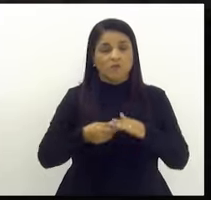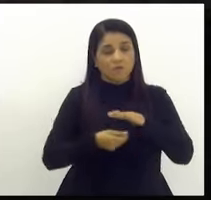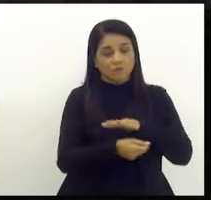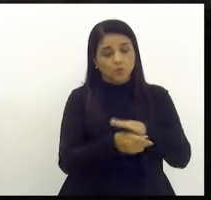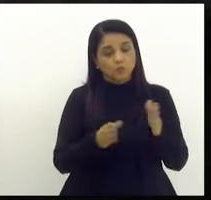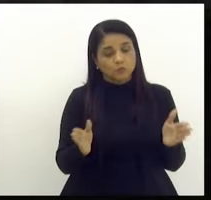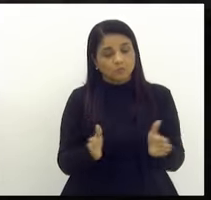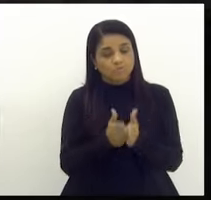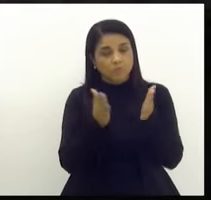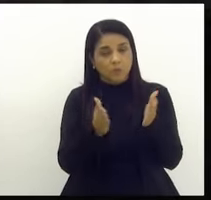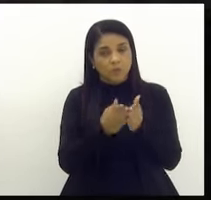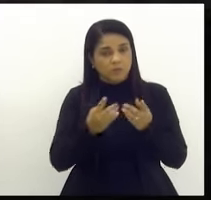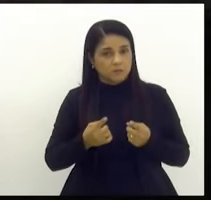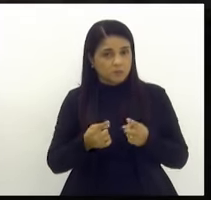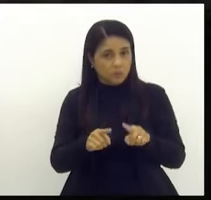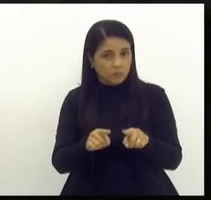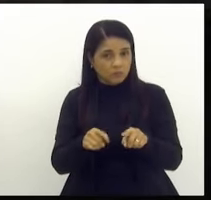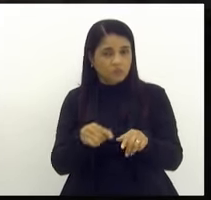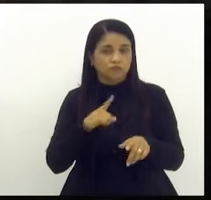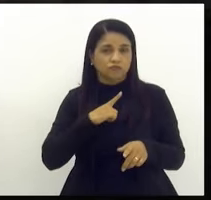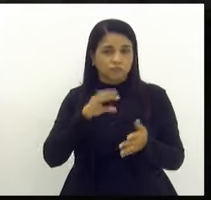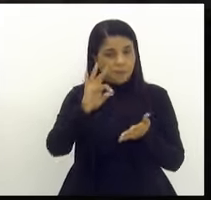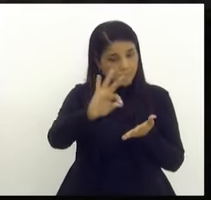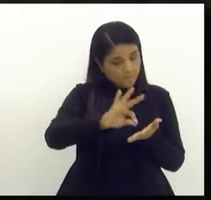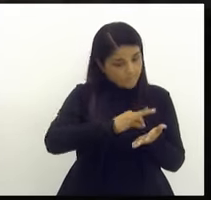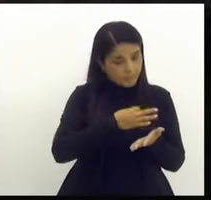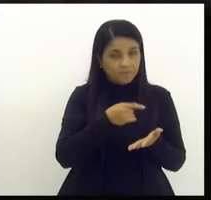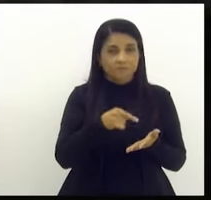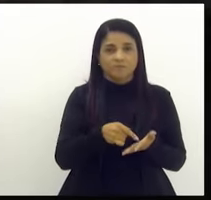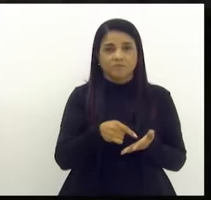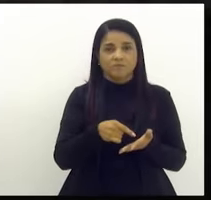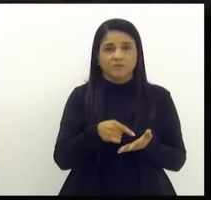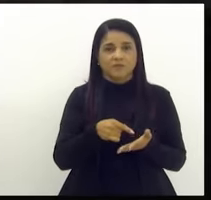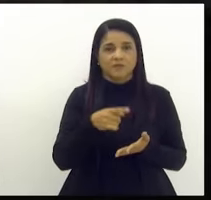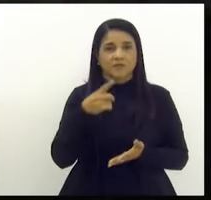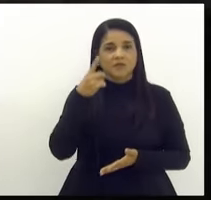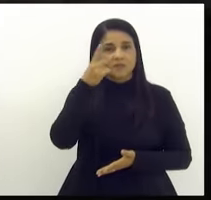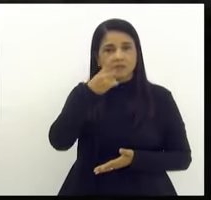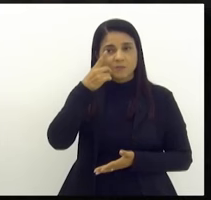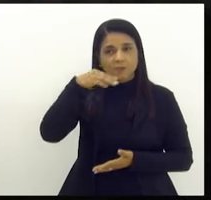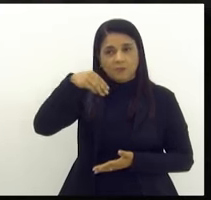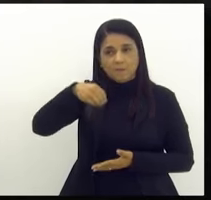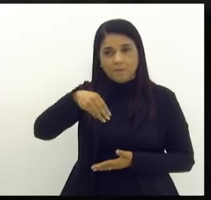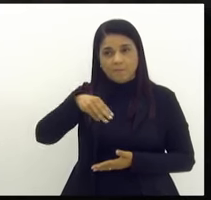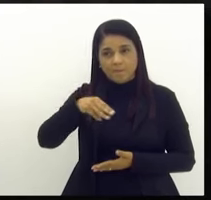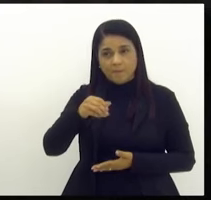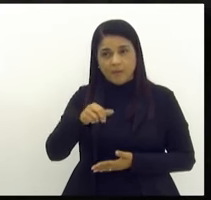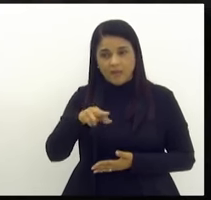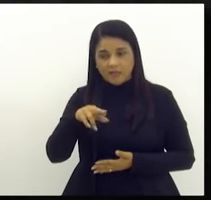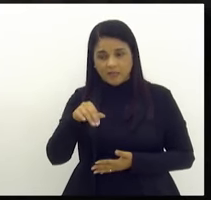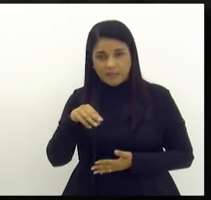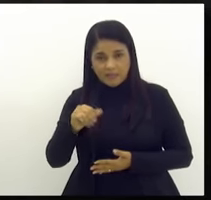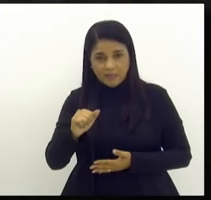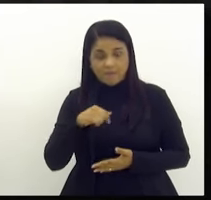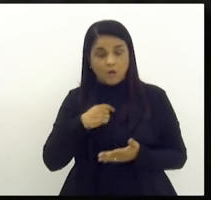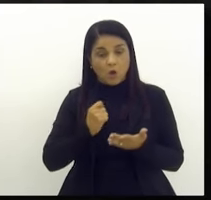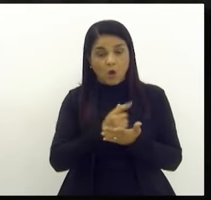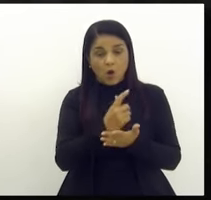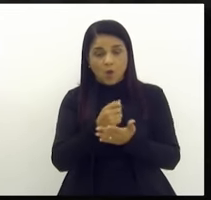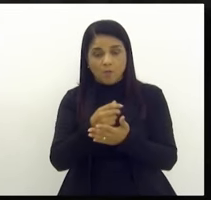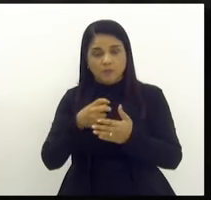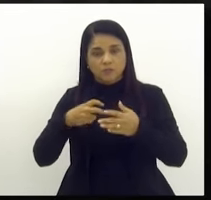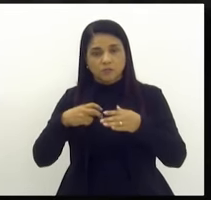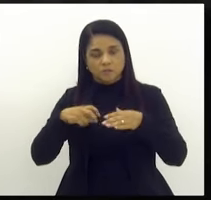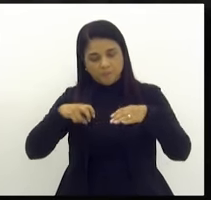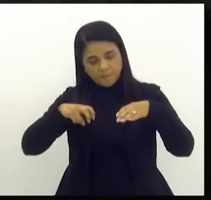pobreza tínhamos ali uma rubrica inclusive deputada Marina para compra de mamógrafos